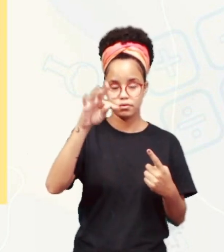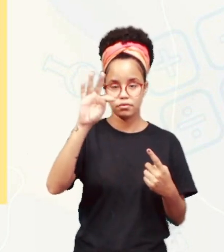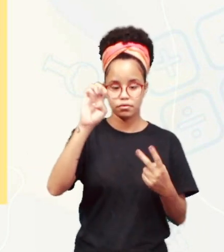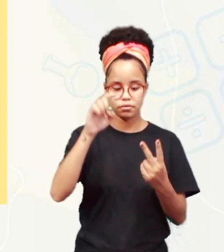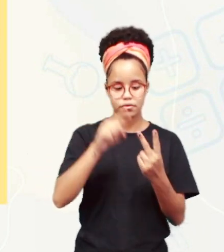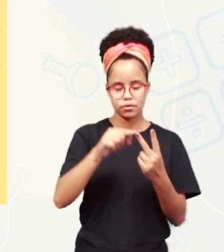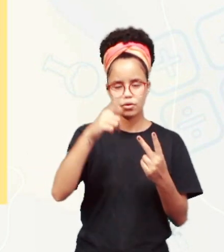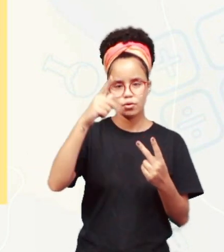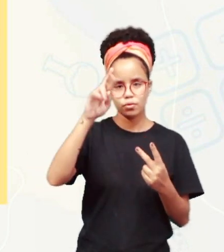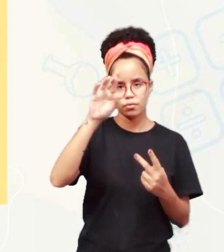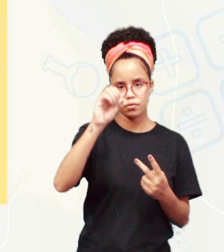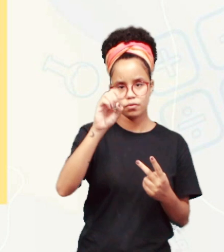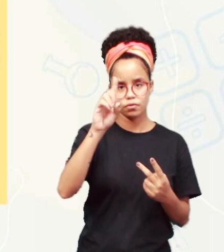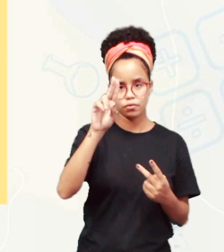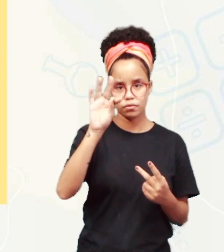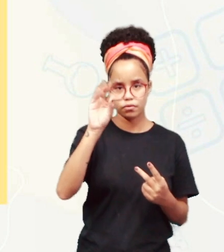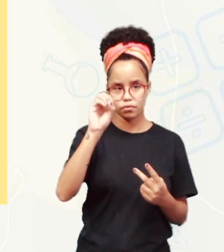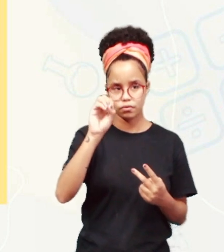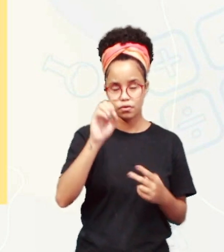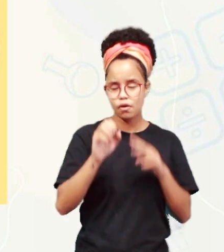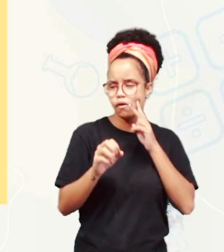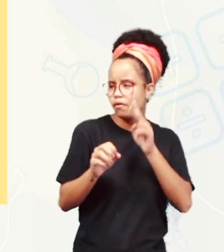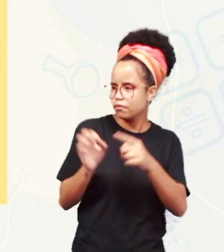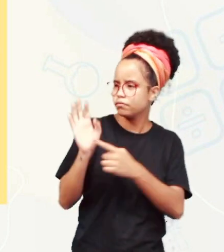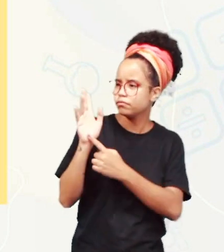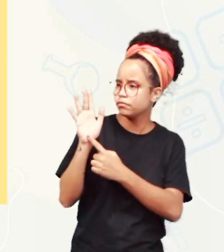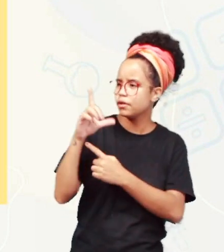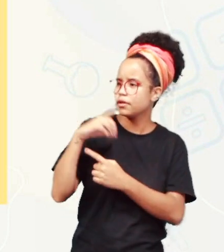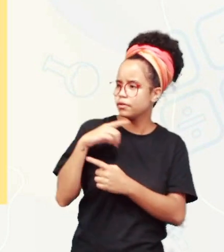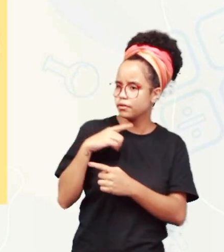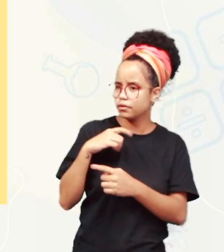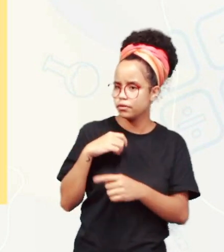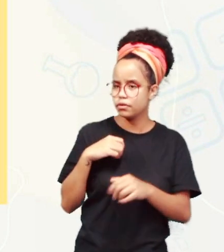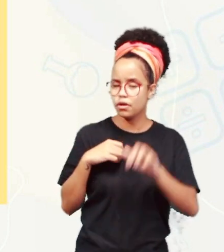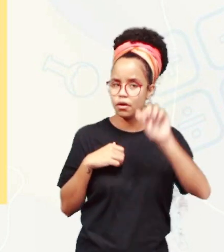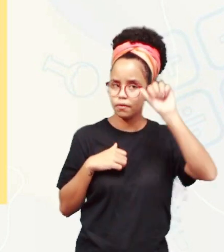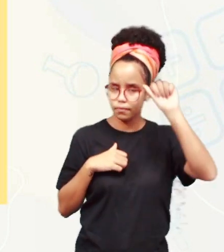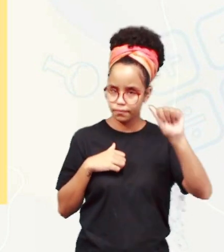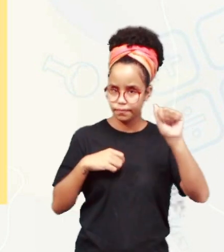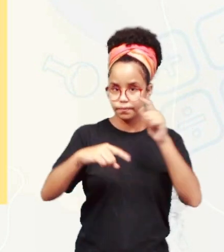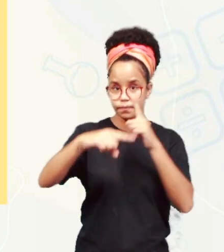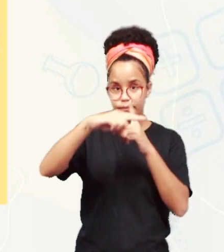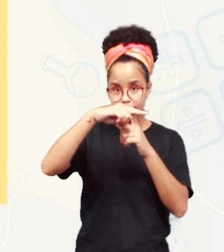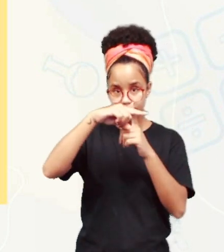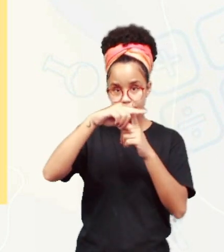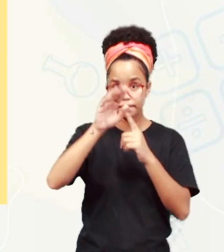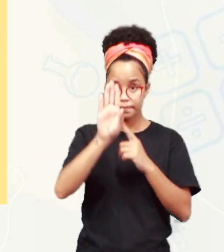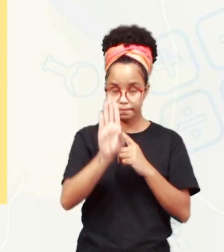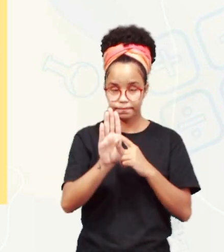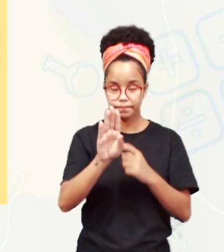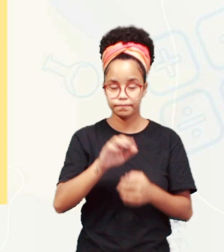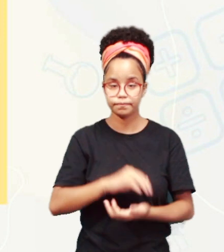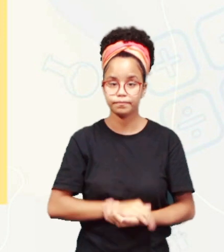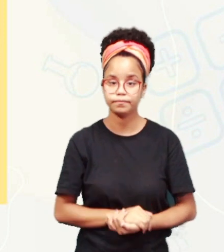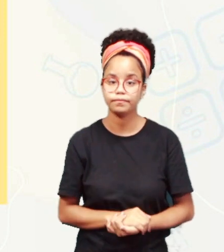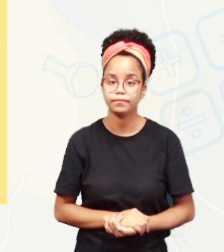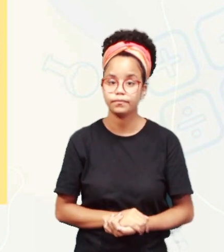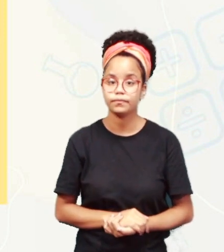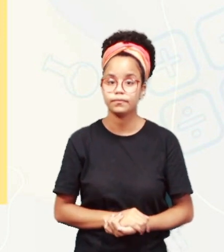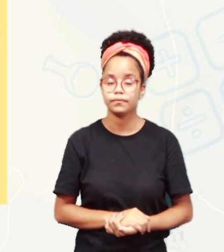essa figura a gente tem primeiro quem o reagente a mais o reagente B